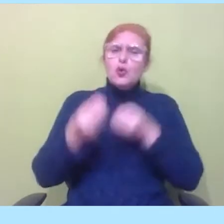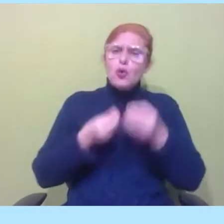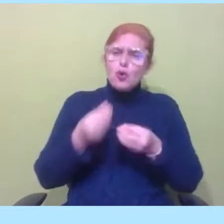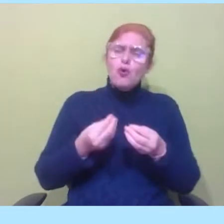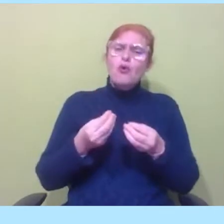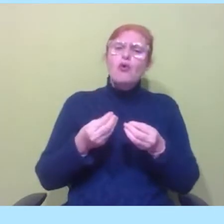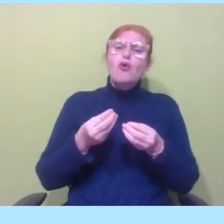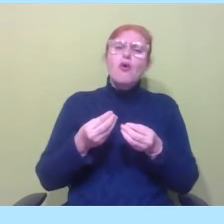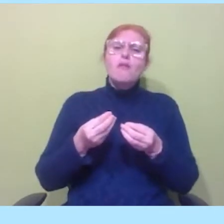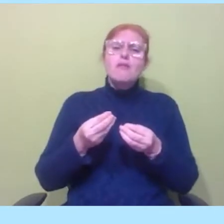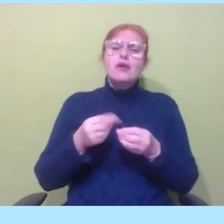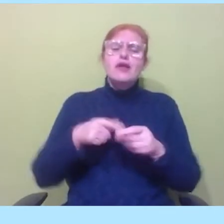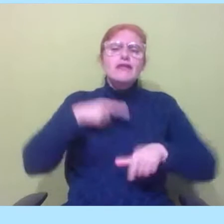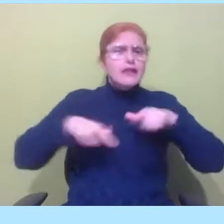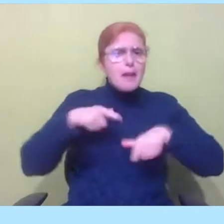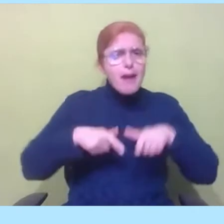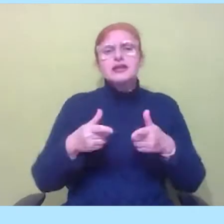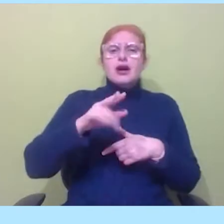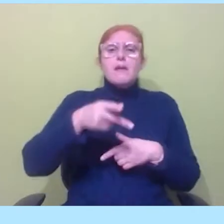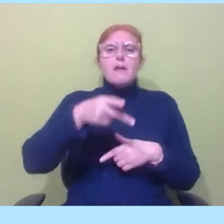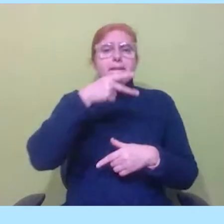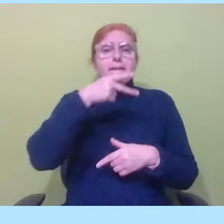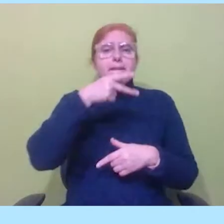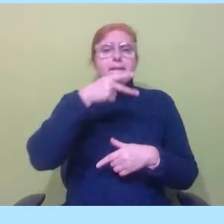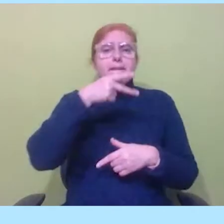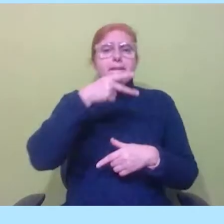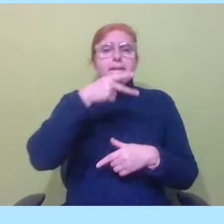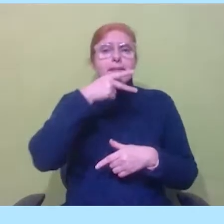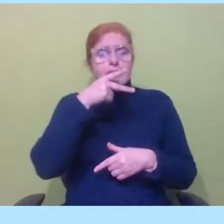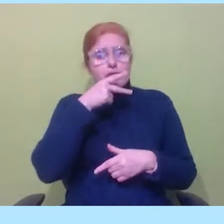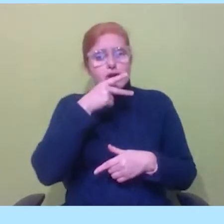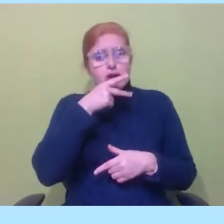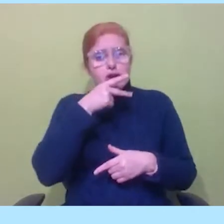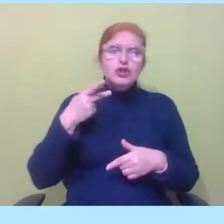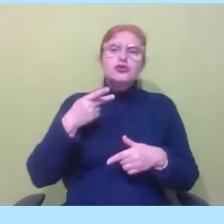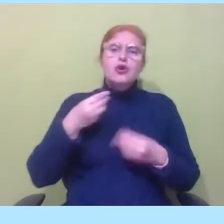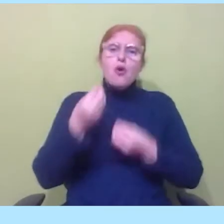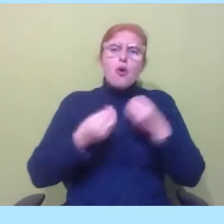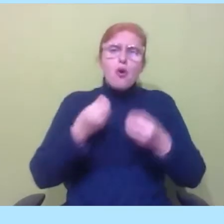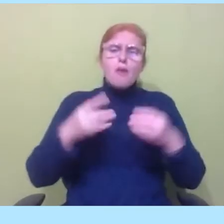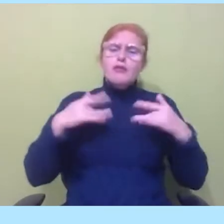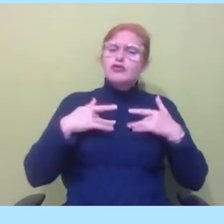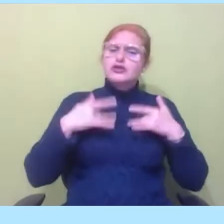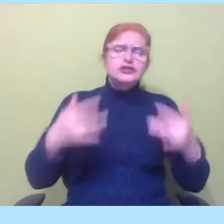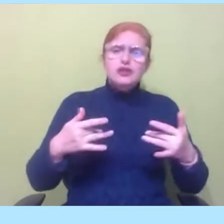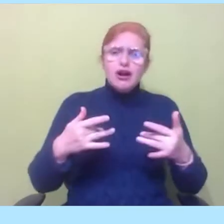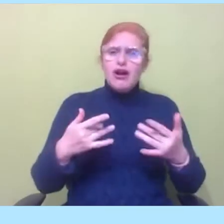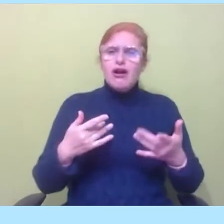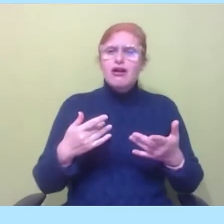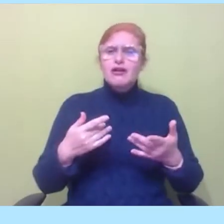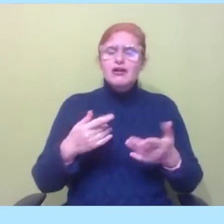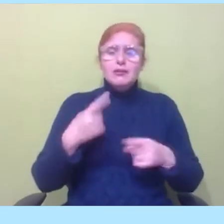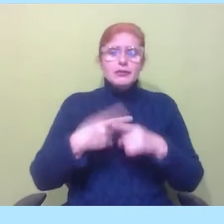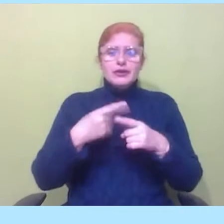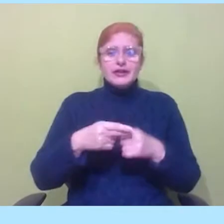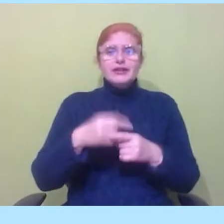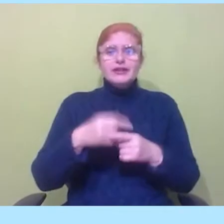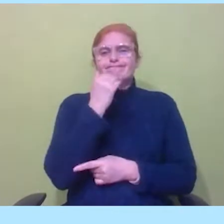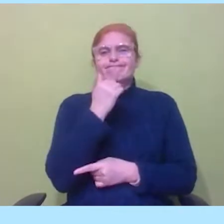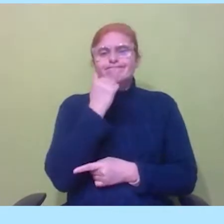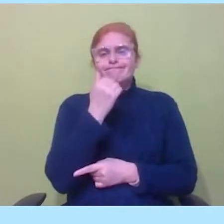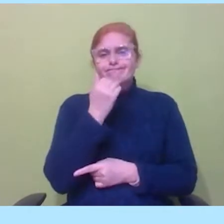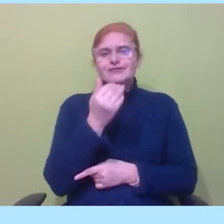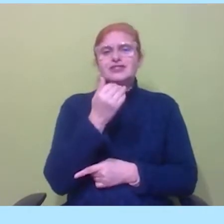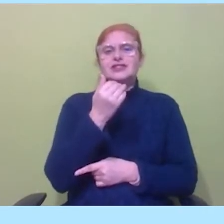é que os partidos políticos também podem se comprometer? Não adianta a assessoria da Marielle sozinha